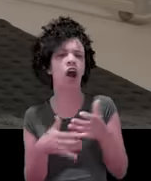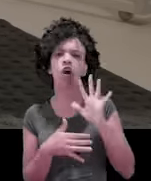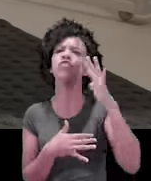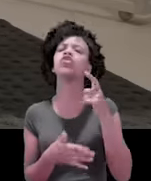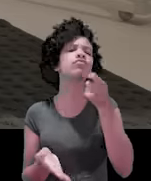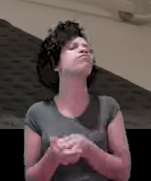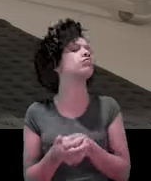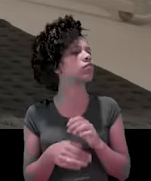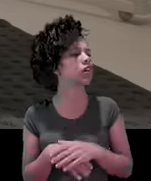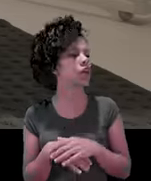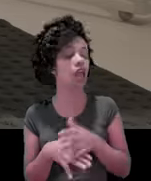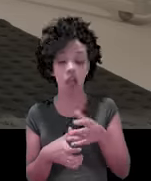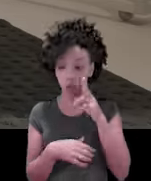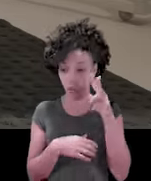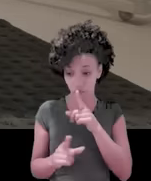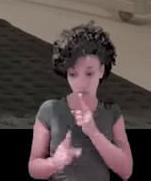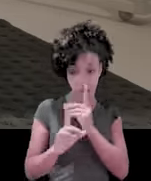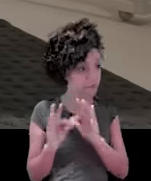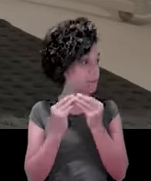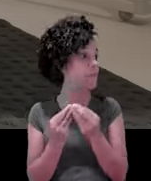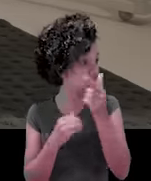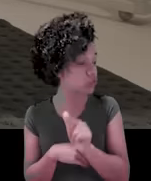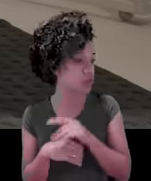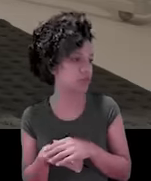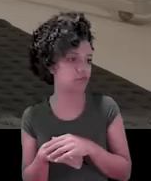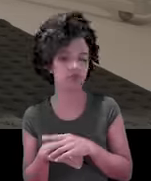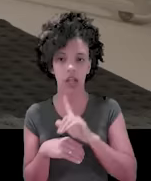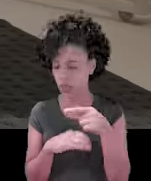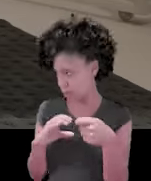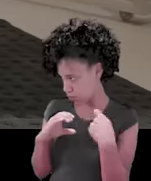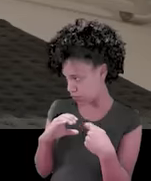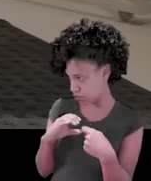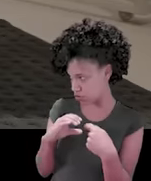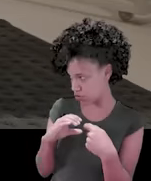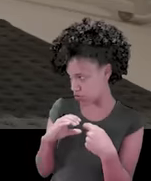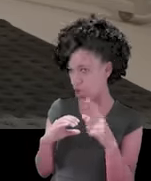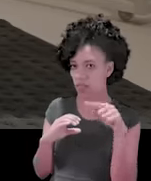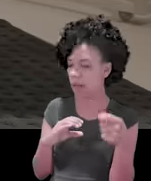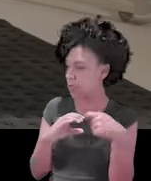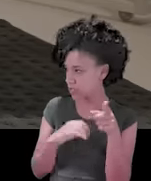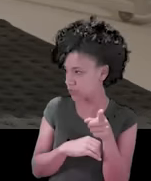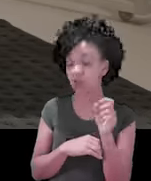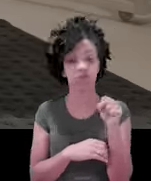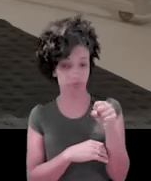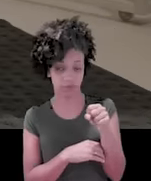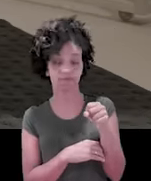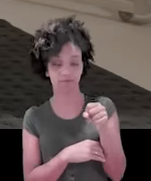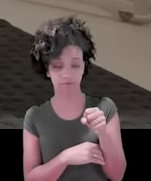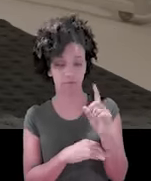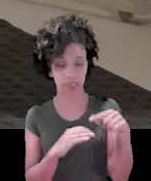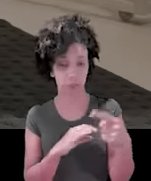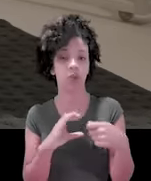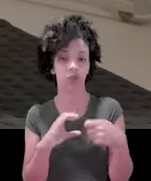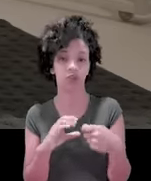curta assim o que eu quero fazer quero ver a minha família ovo e depois do vídeo e depois desse vídeo por noite